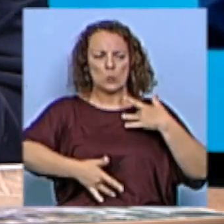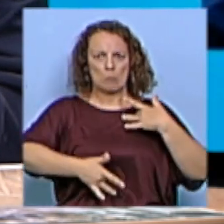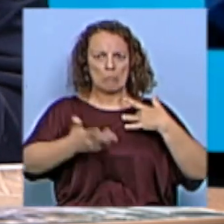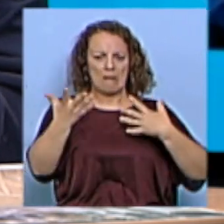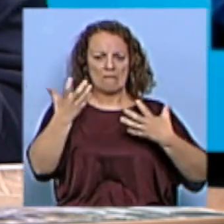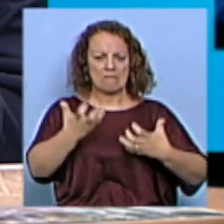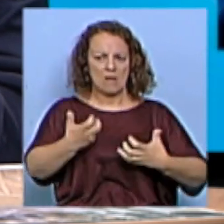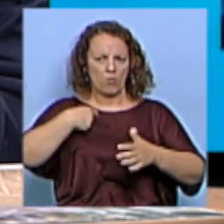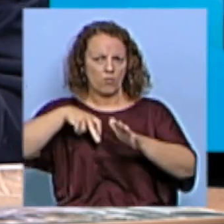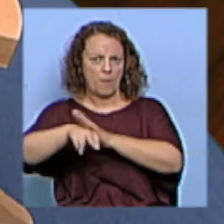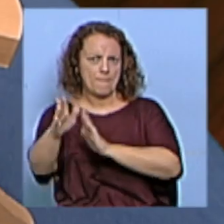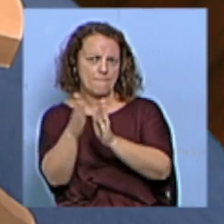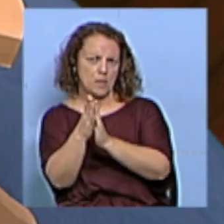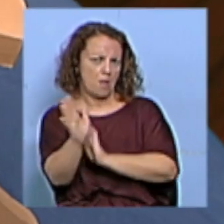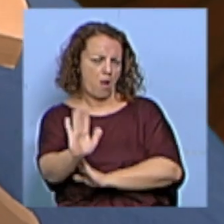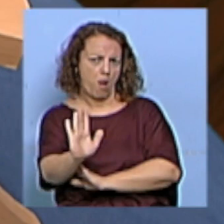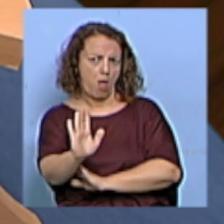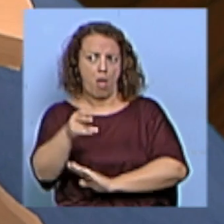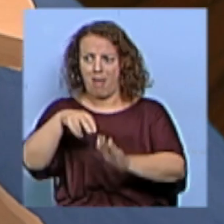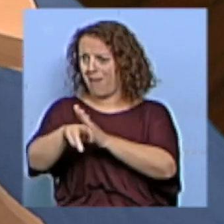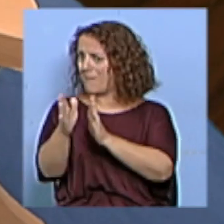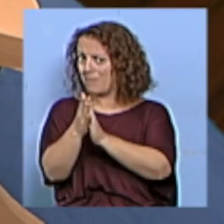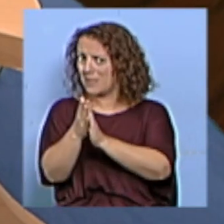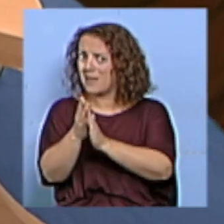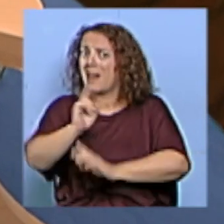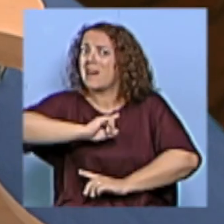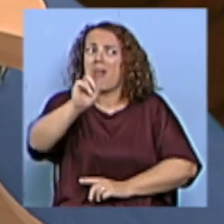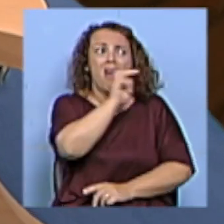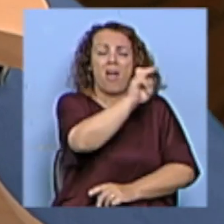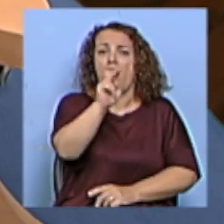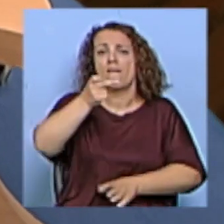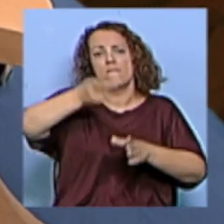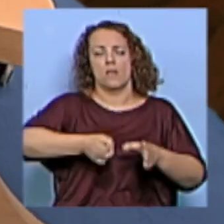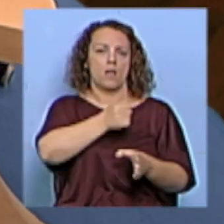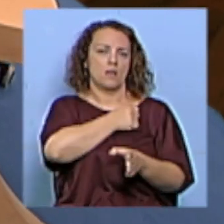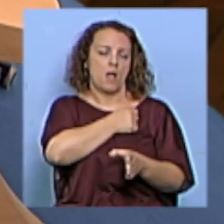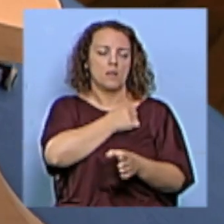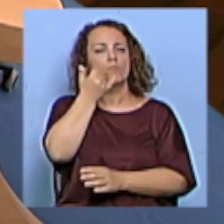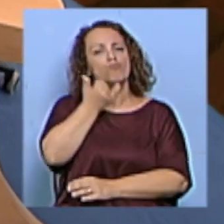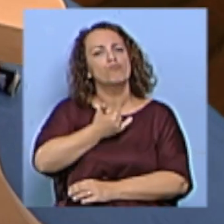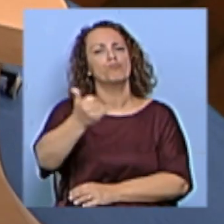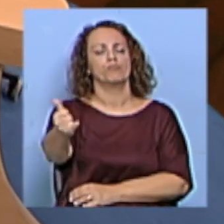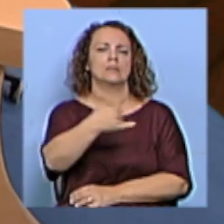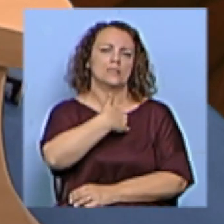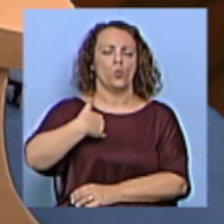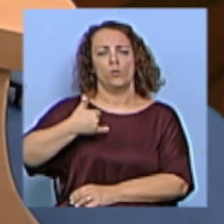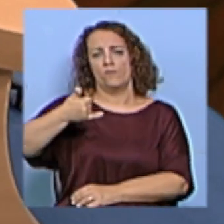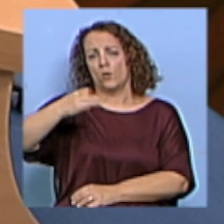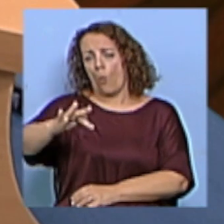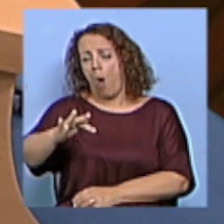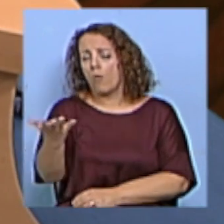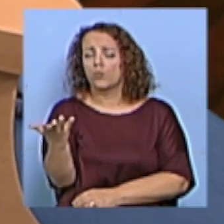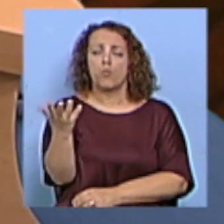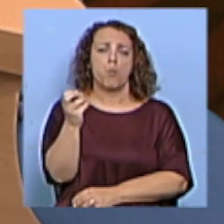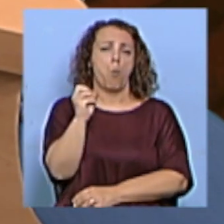a uma celebração. Nem uma celebração, nem em lado nenhum. Fica em casa, pede apoio à linha Saúde 24, por exemplo, Saúde